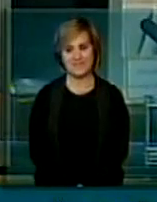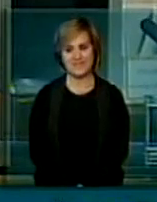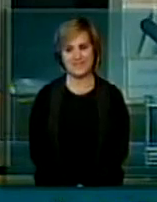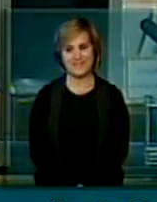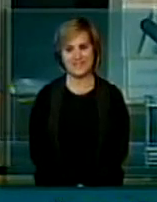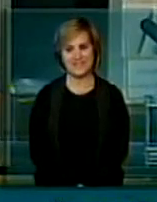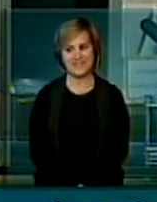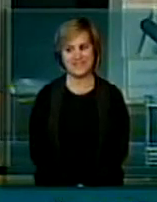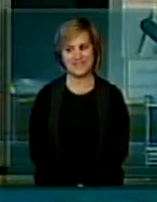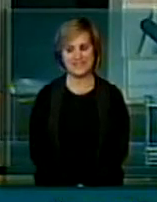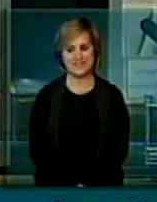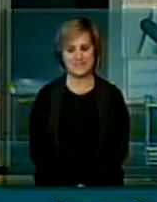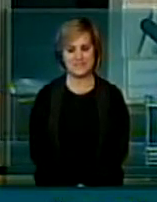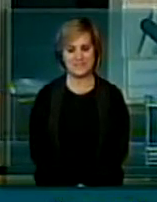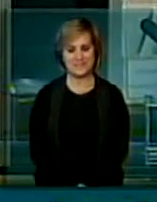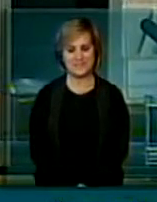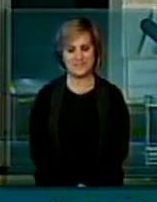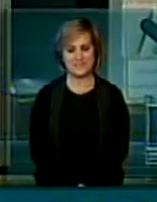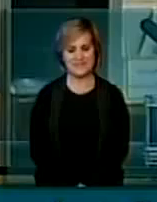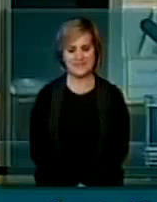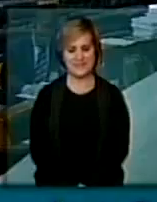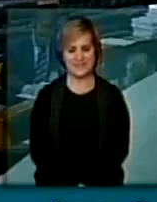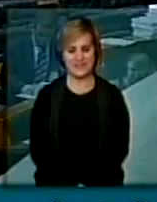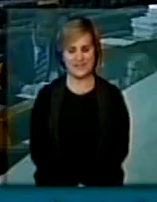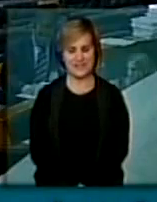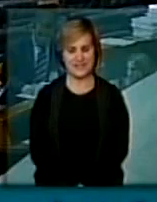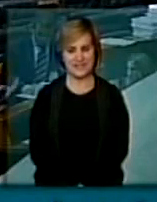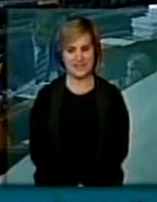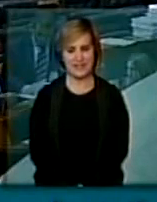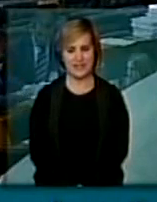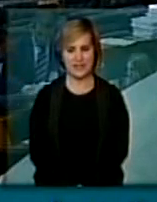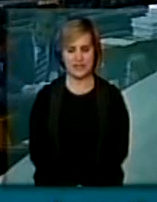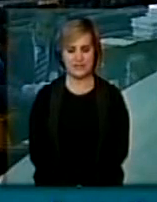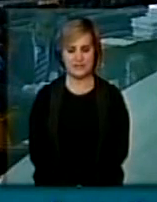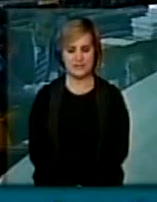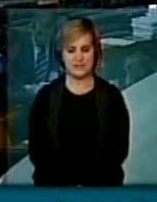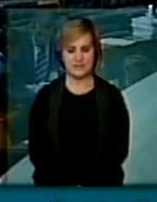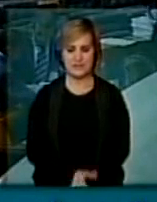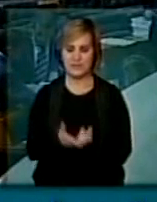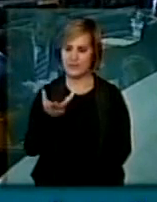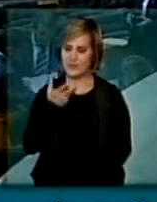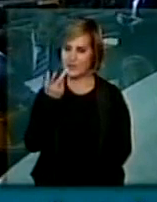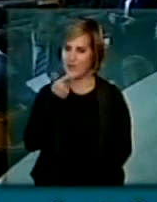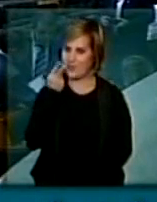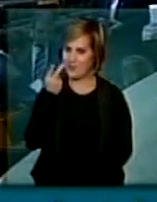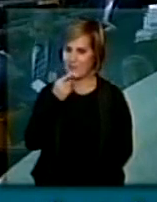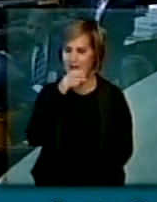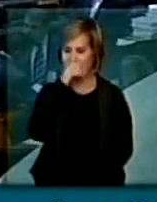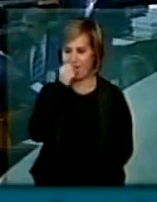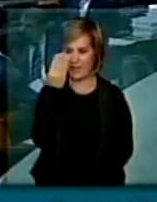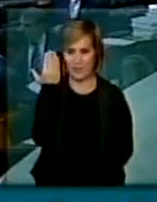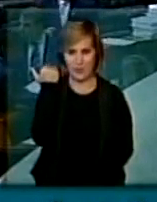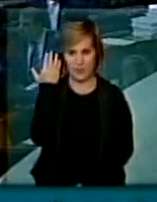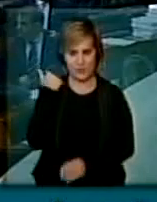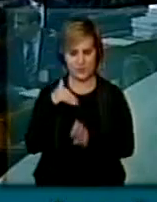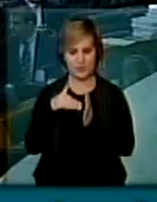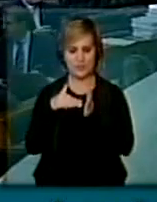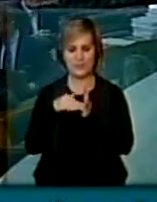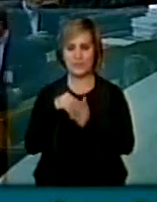Senhor presidente, meus colegas parlamentares, quero registrar que no último sábado,